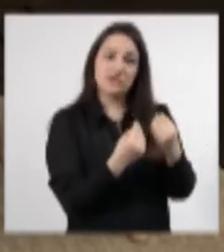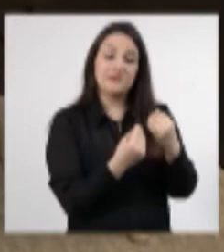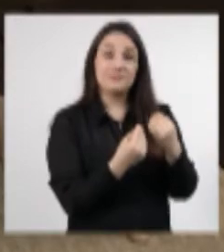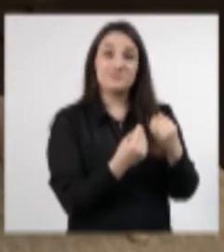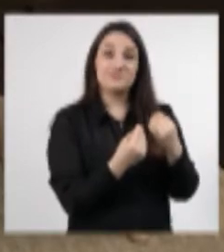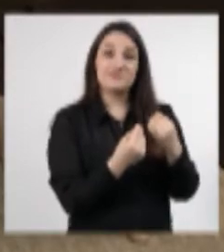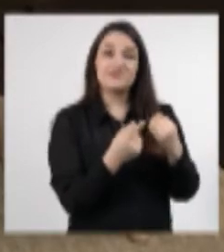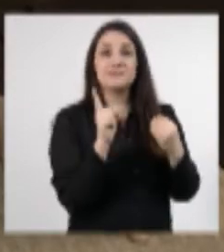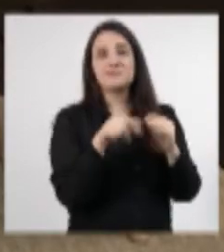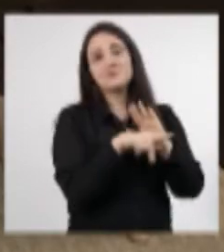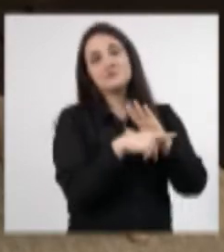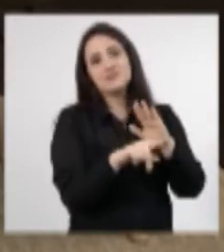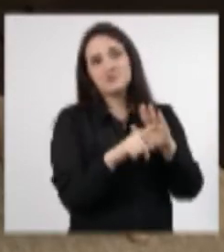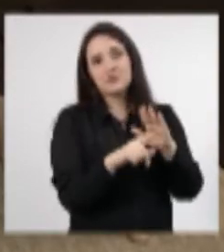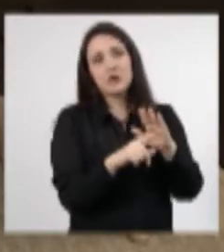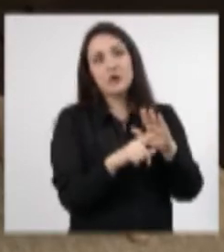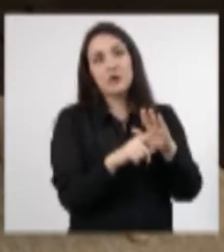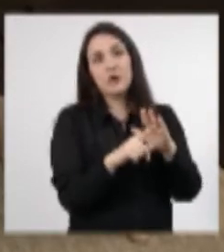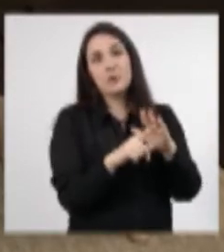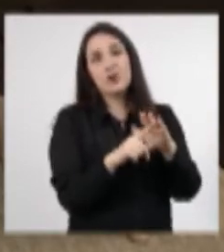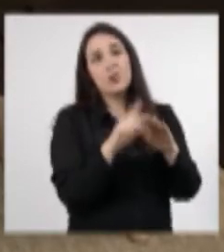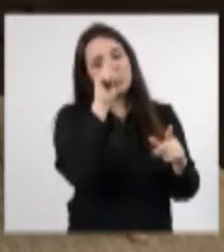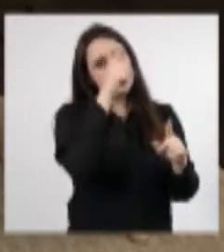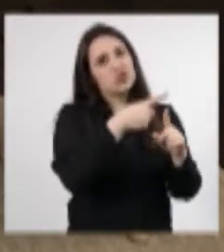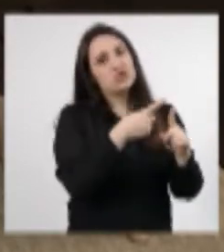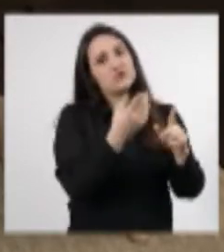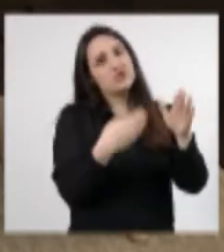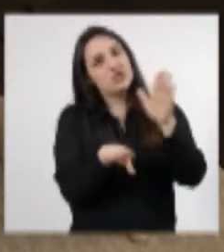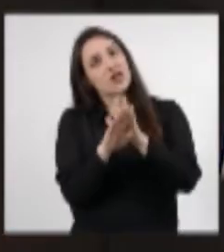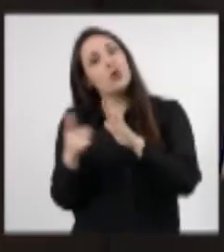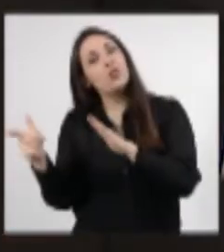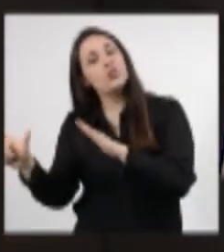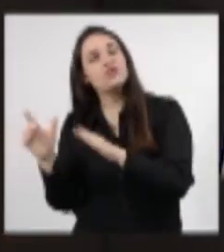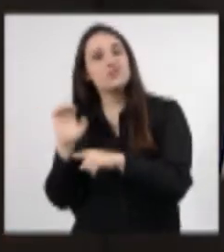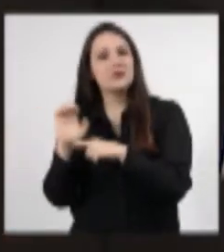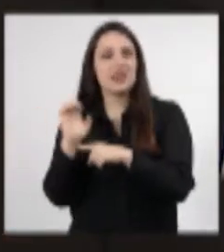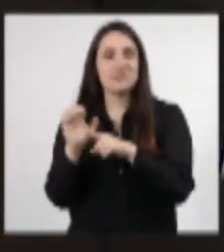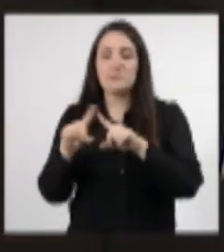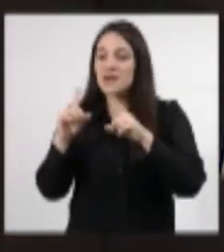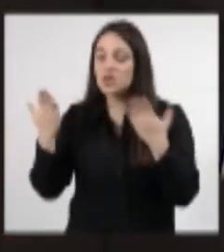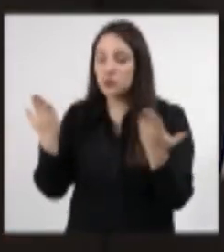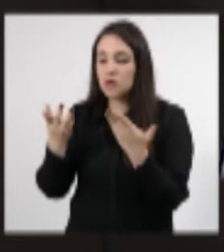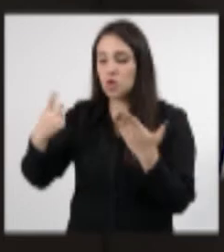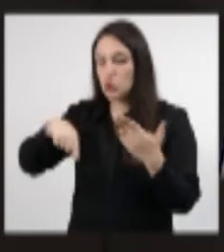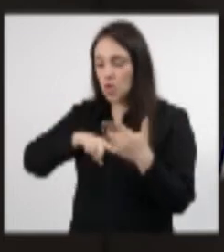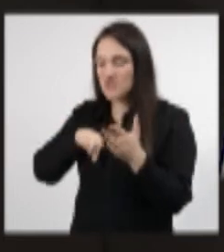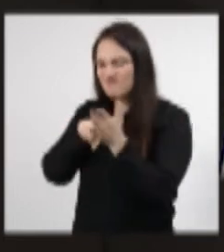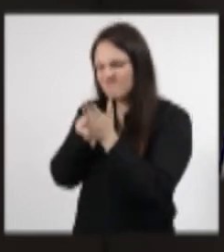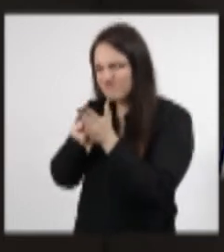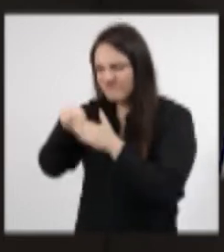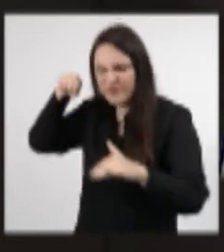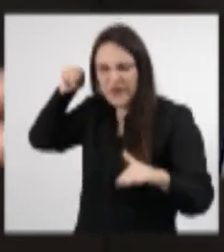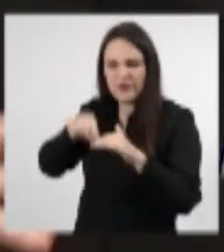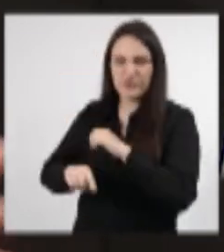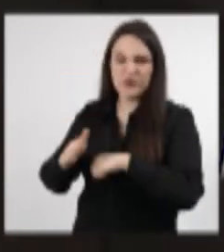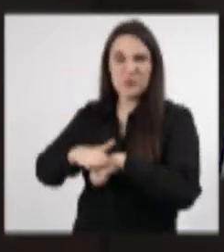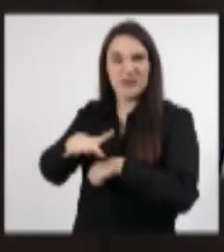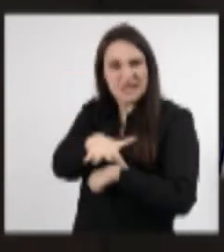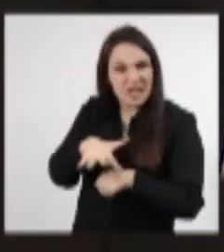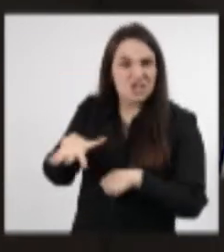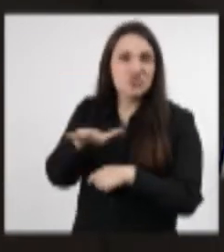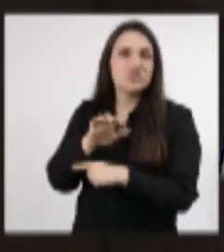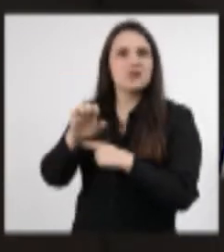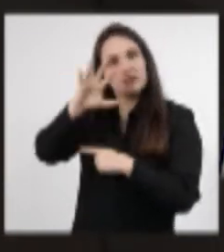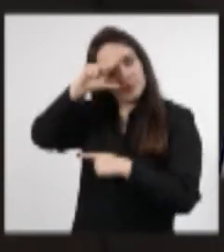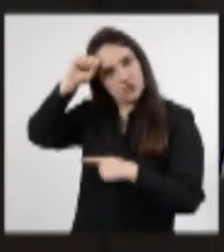regra essas drogas seriam encaminhadas a outros estados. E nós optamos por intensificar as ações no combate, conforme eu já